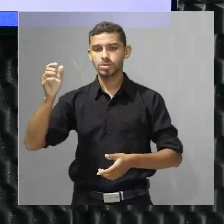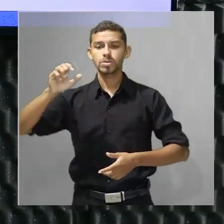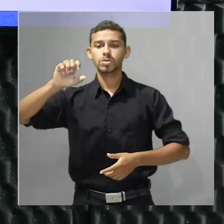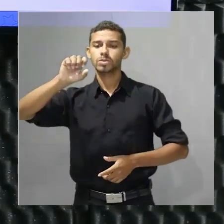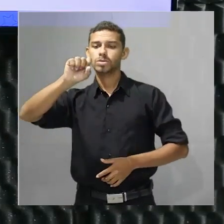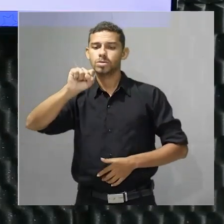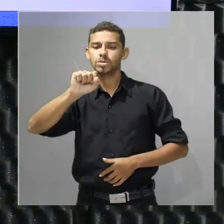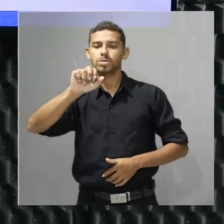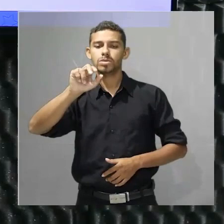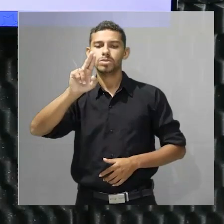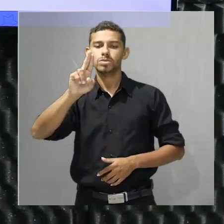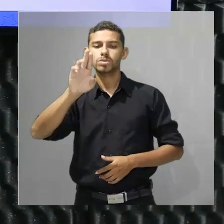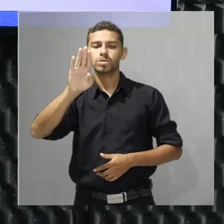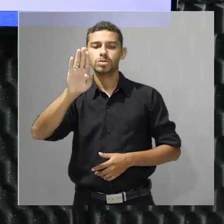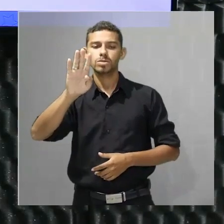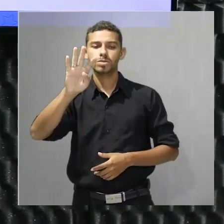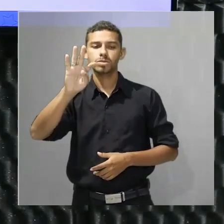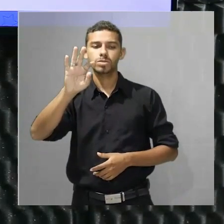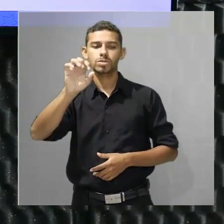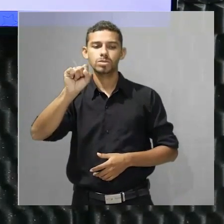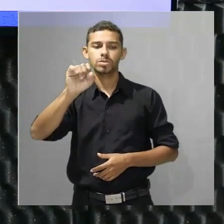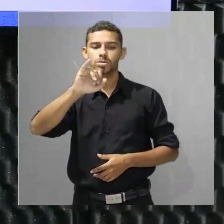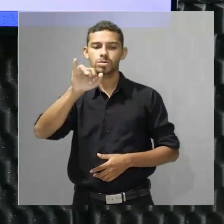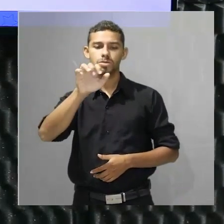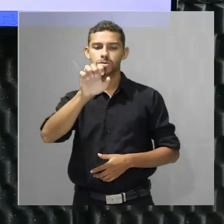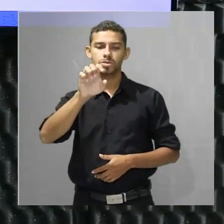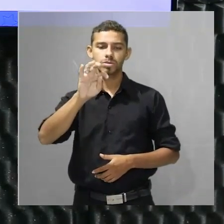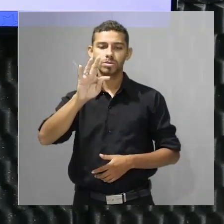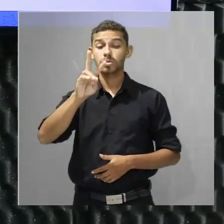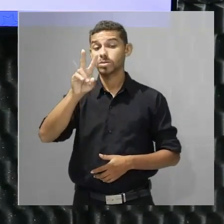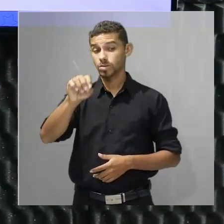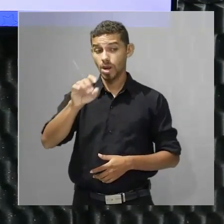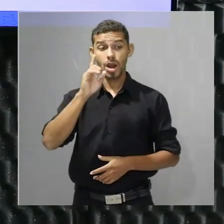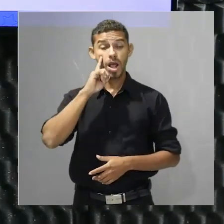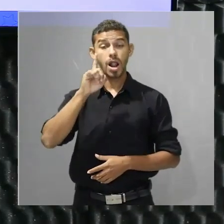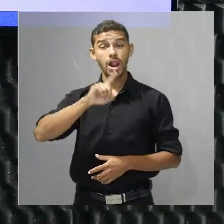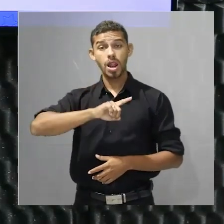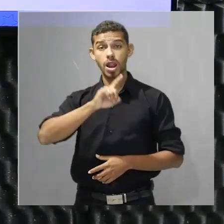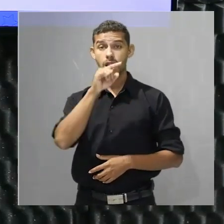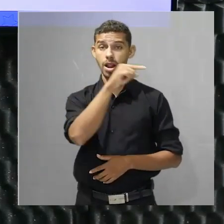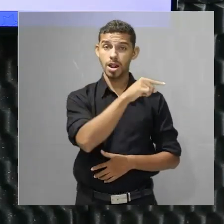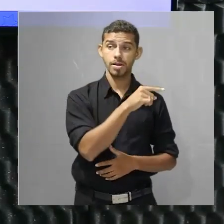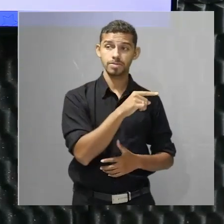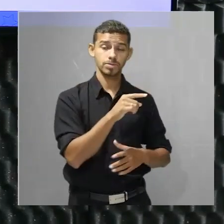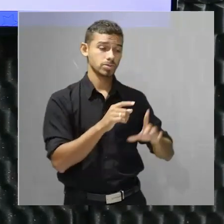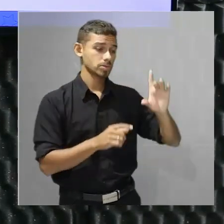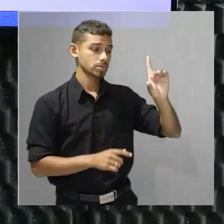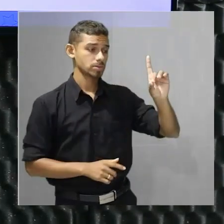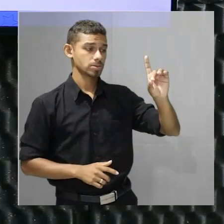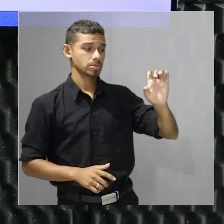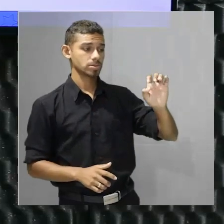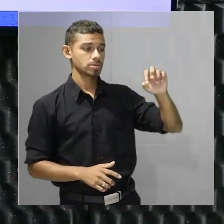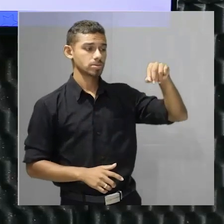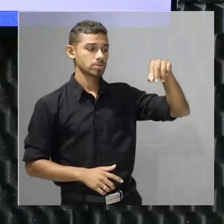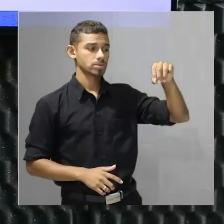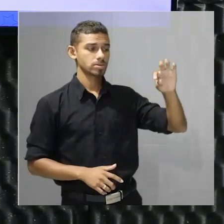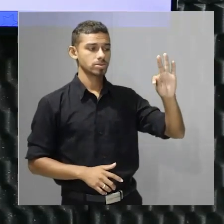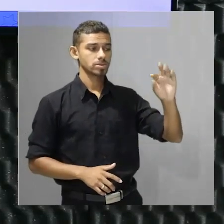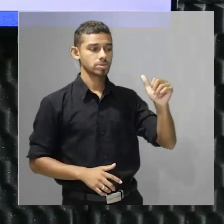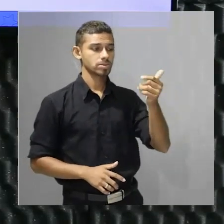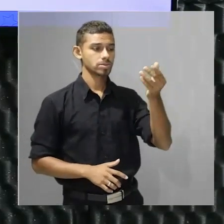subjetivo observem a diferença turma lá na denotação a linguagem ela é objetiva